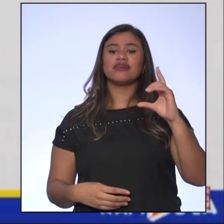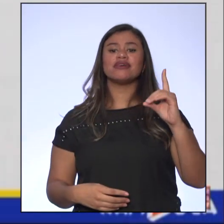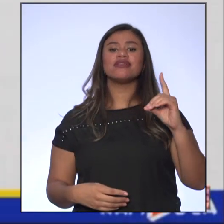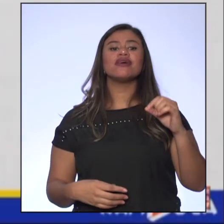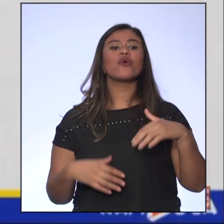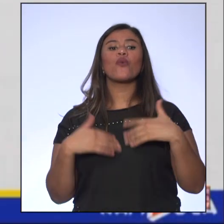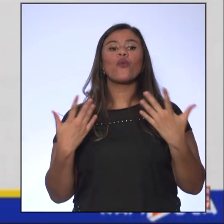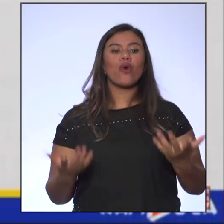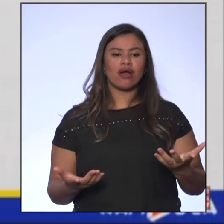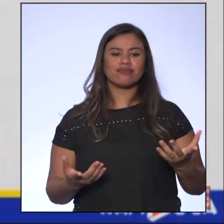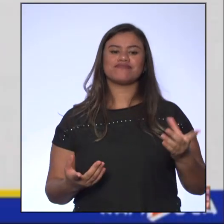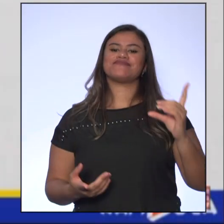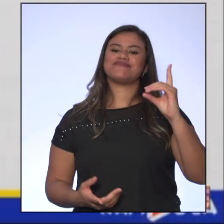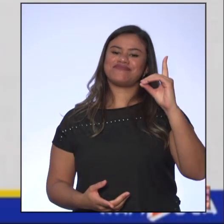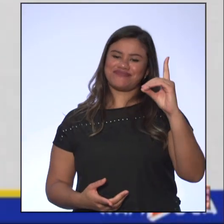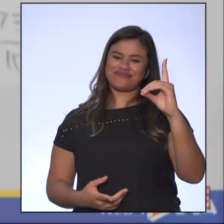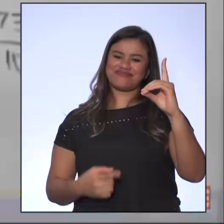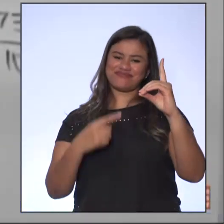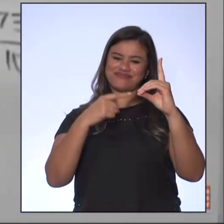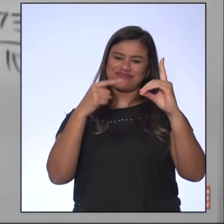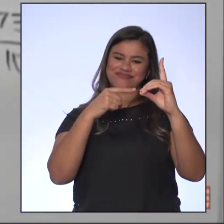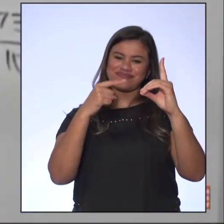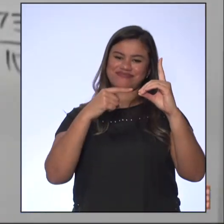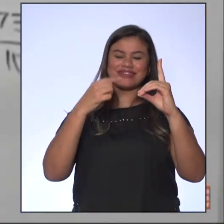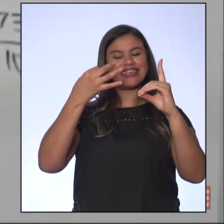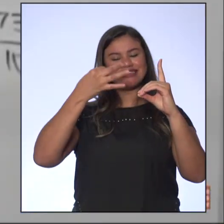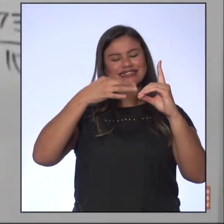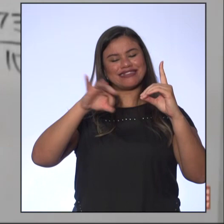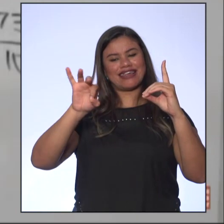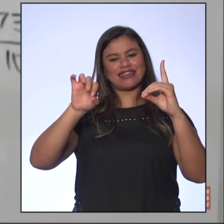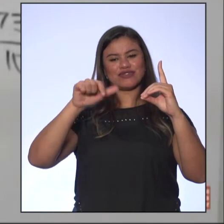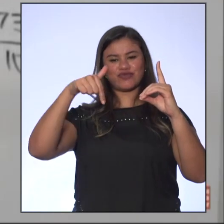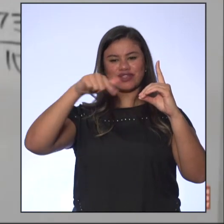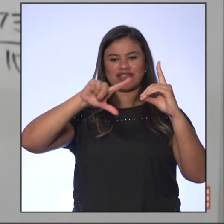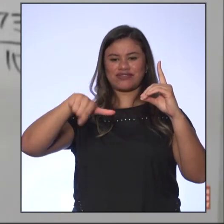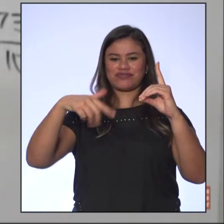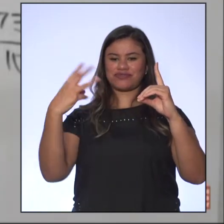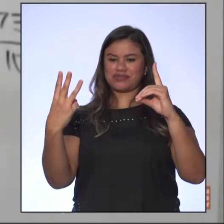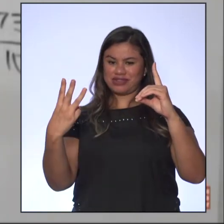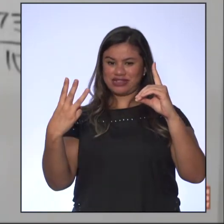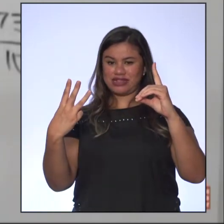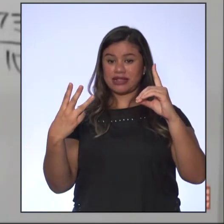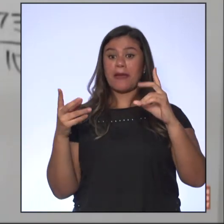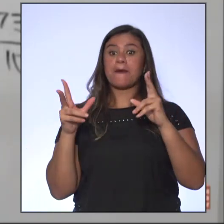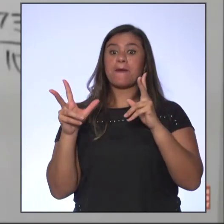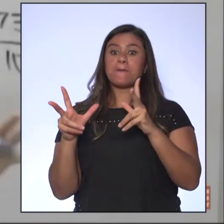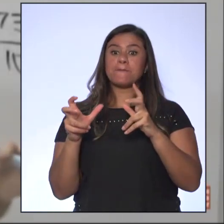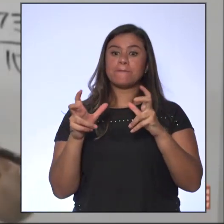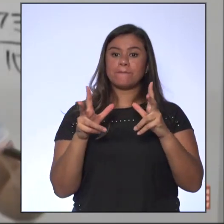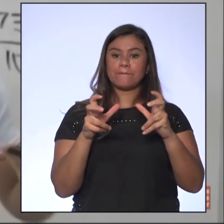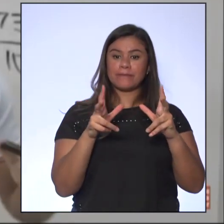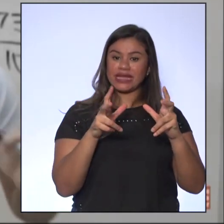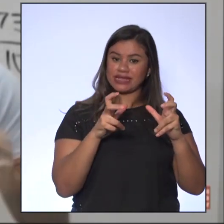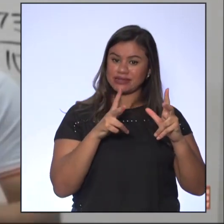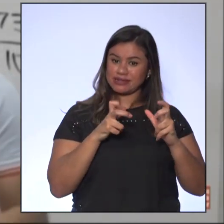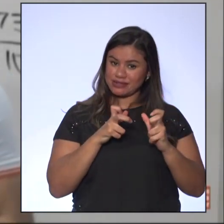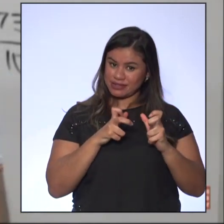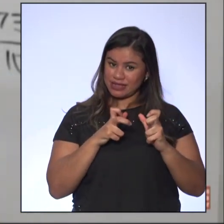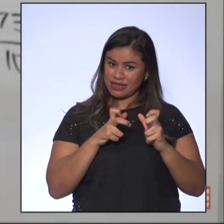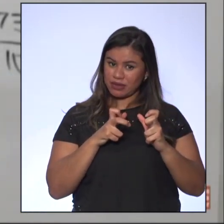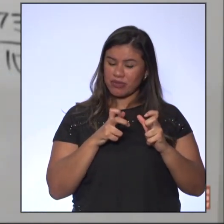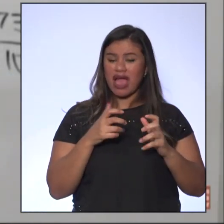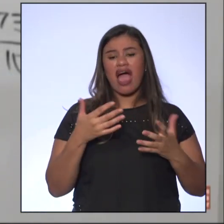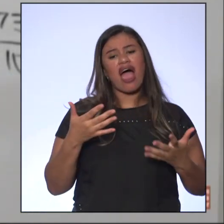dado é a nossa resposta. Então perceba que o importante é você pegar, né? Nós temos lógico, essa assim, eu